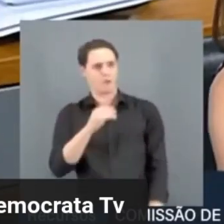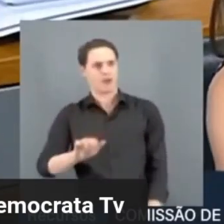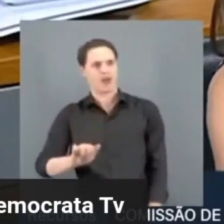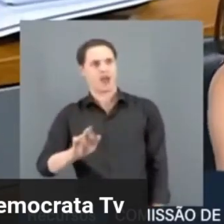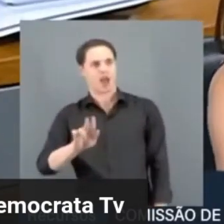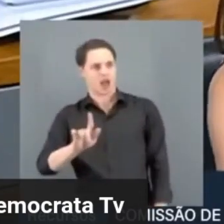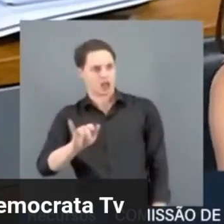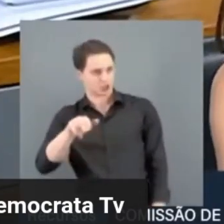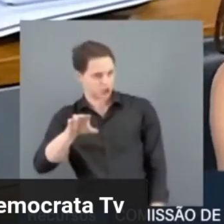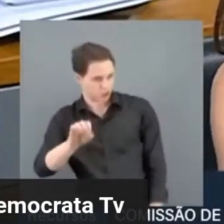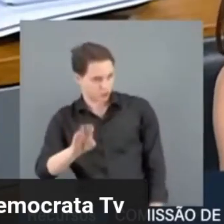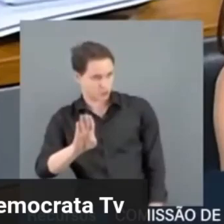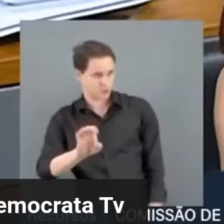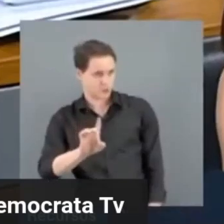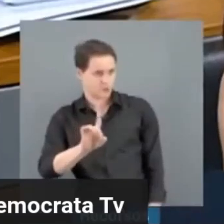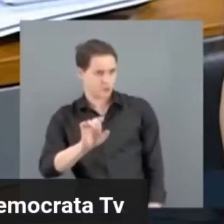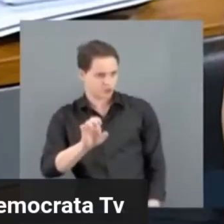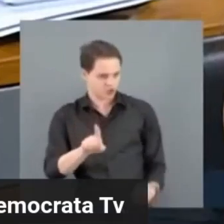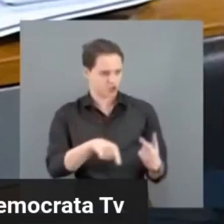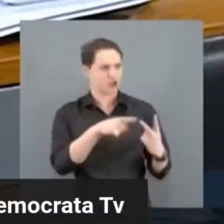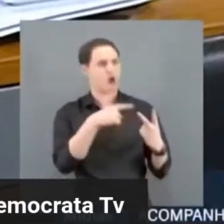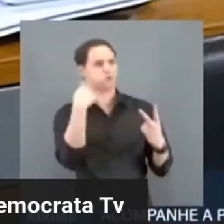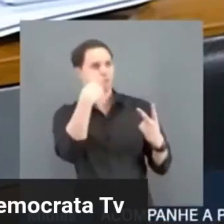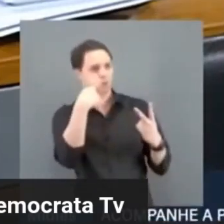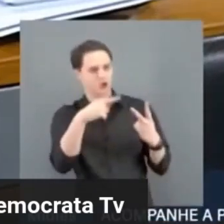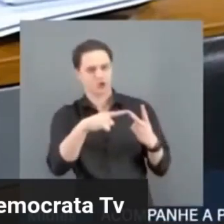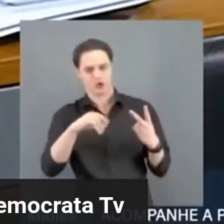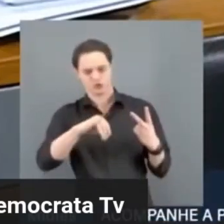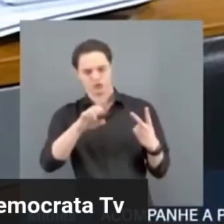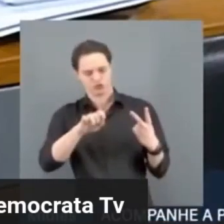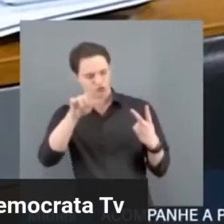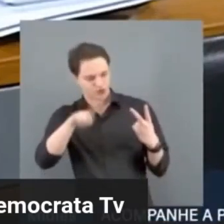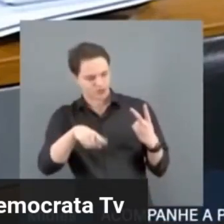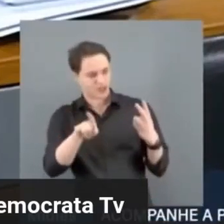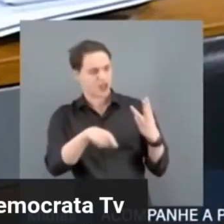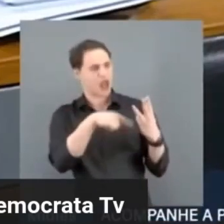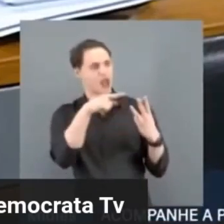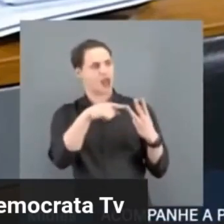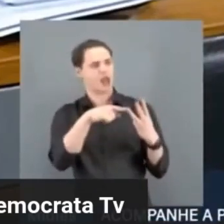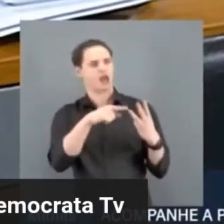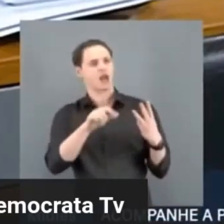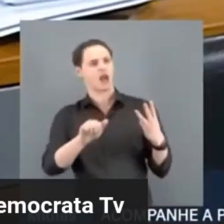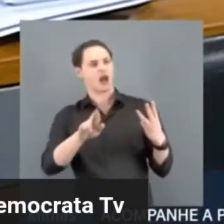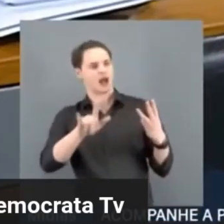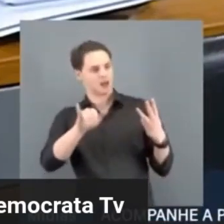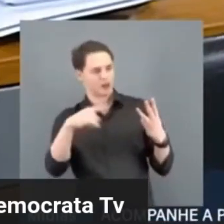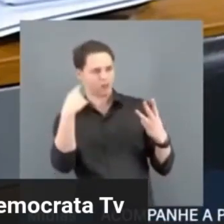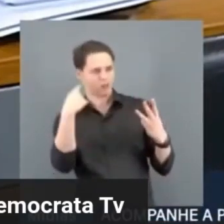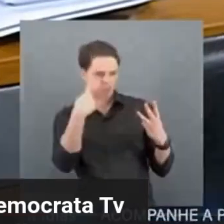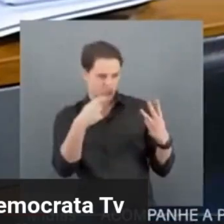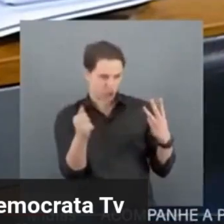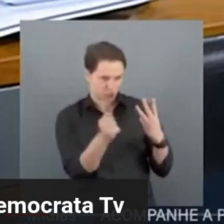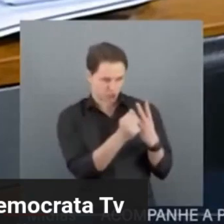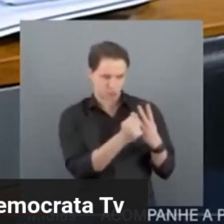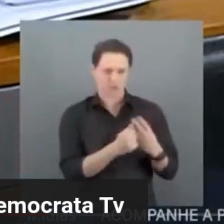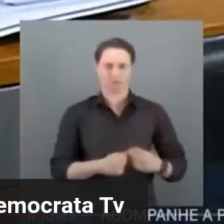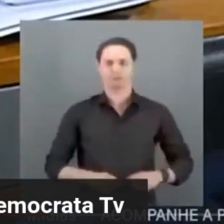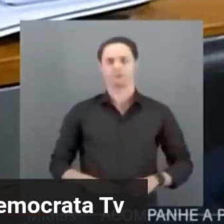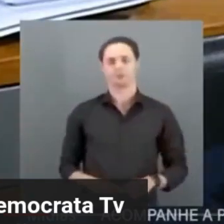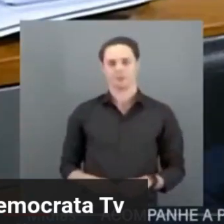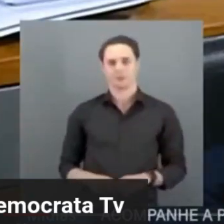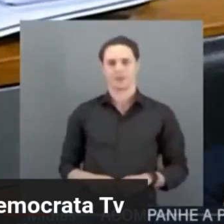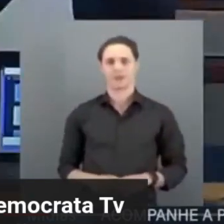Boa tarde aos seus advogados, José Eduardo Rangel de Alckmin e Arley Gomes Gonçalves.